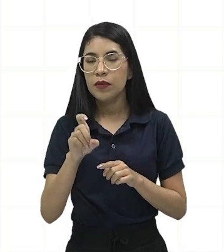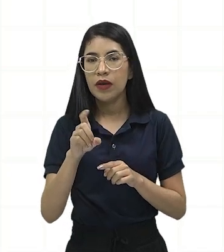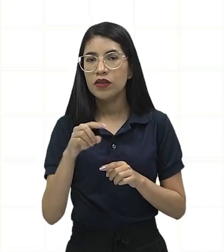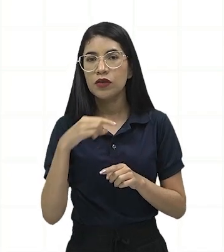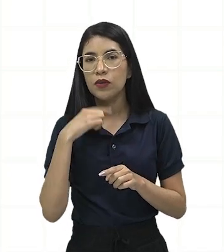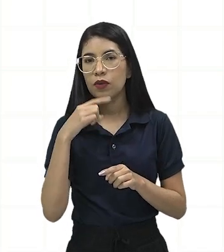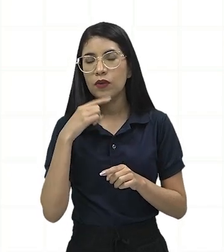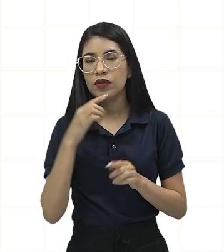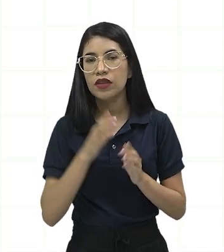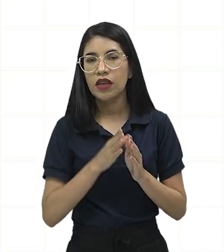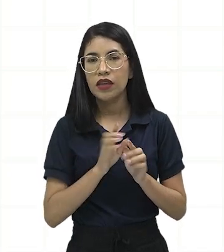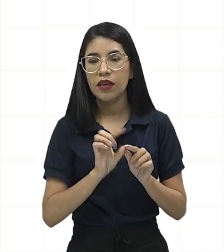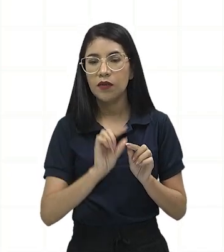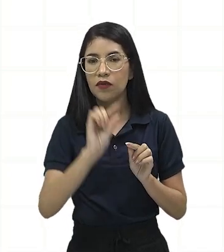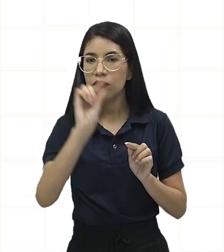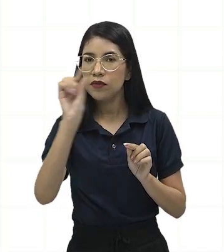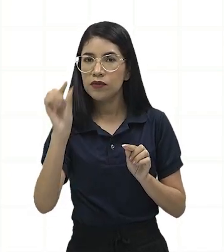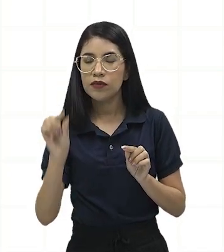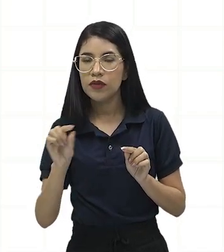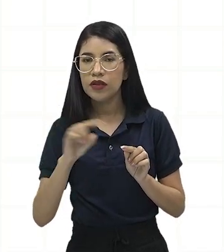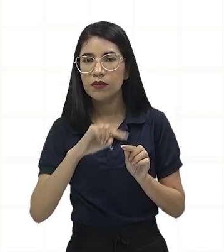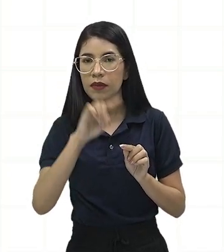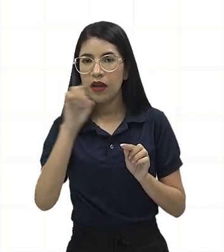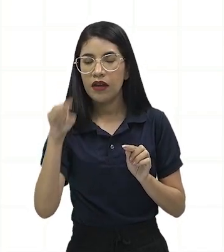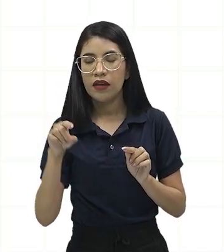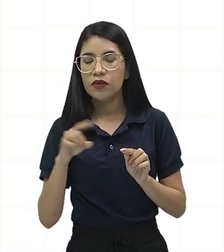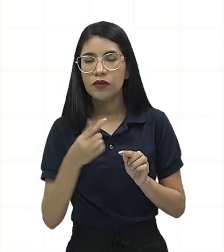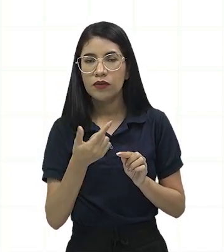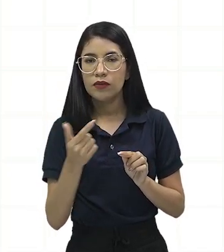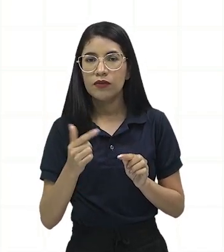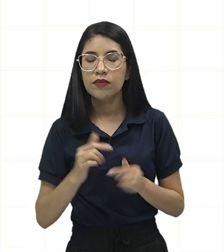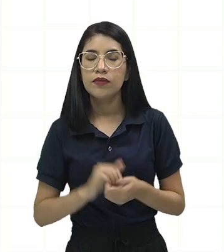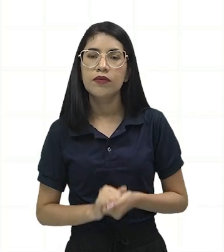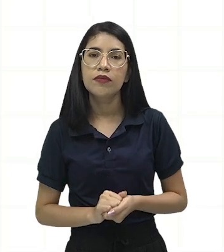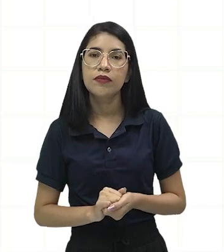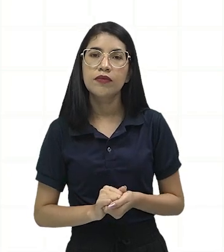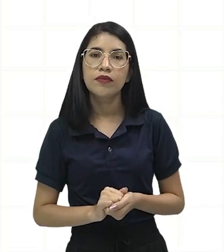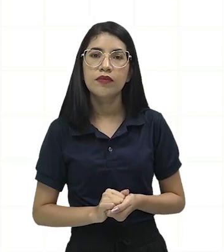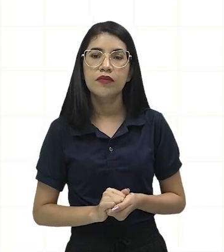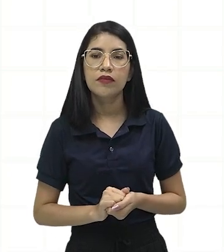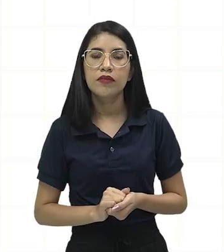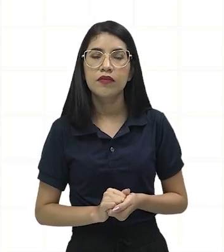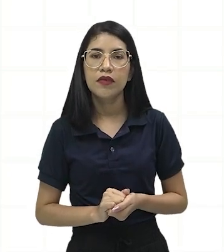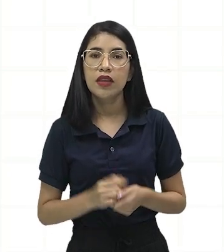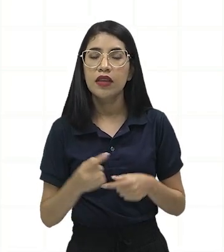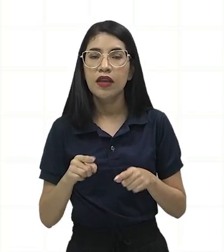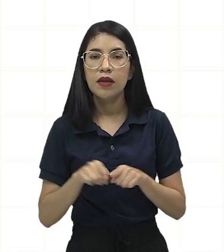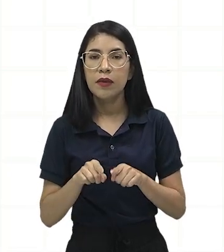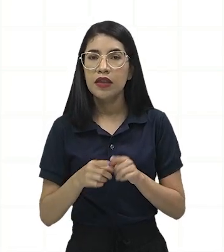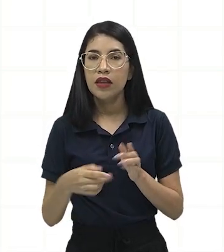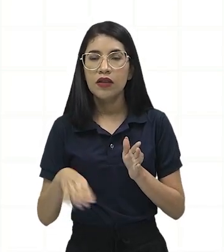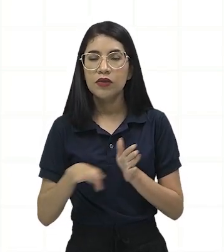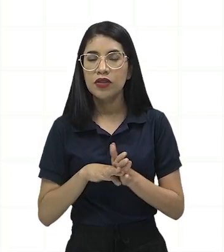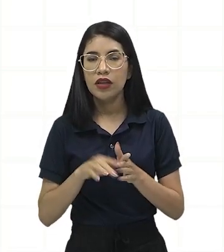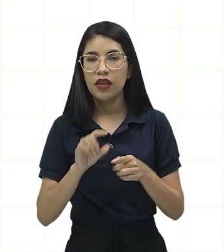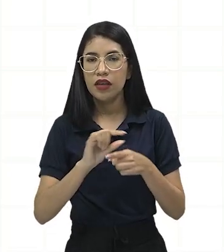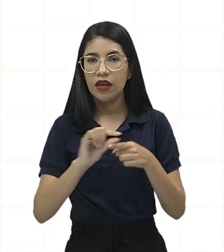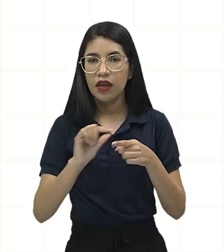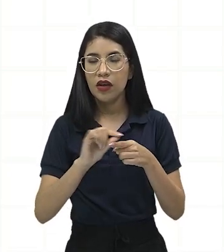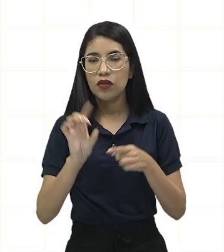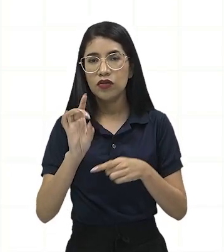vão mais conseguir passar, né, por ele, certo? E aí eles não vão sair pela uretra, vai sair apenas o